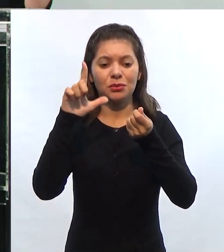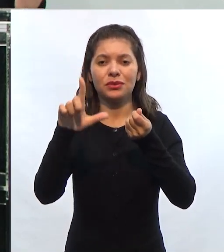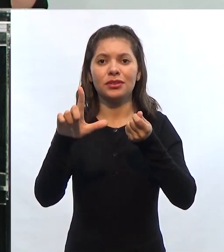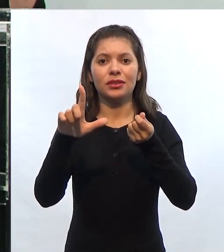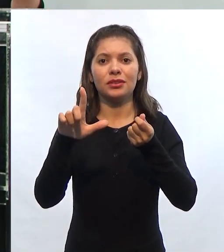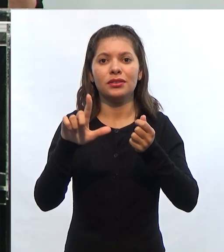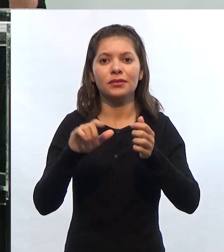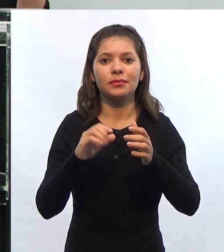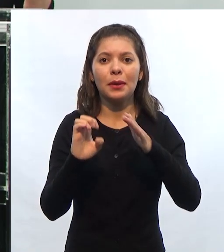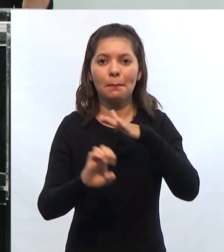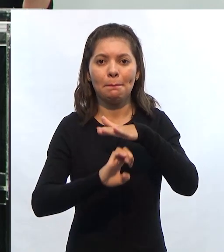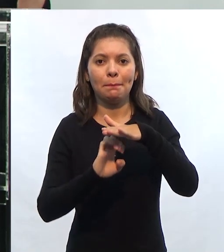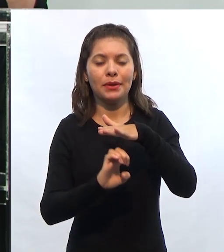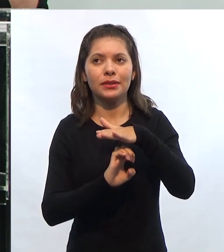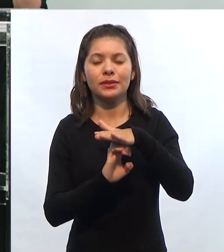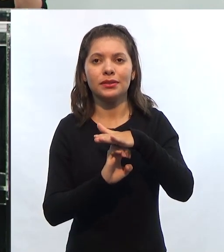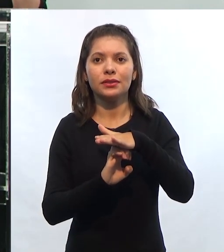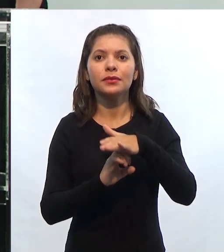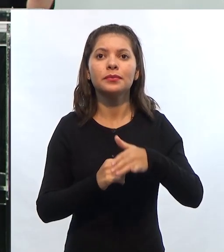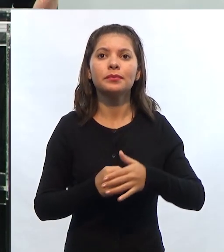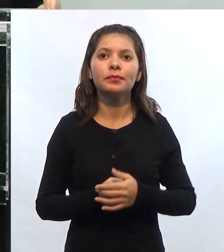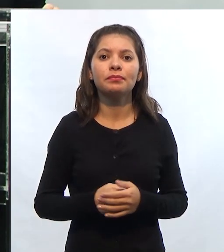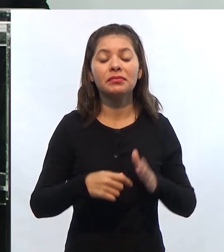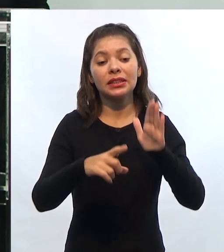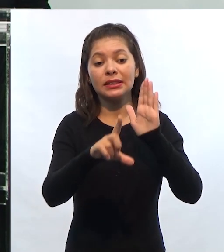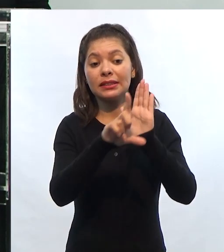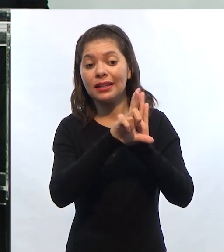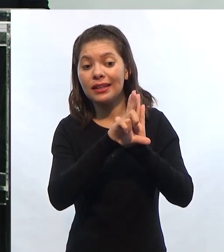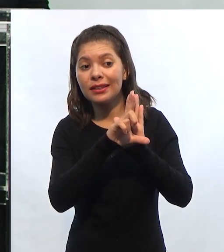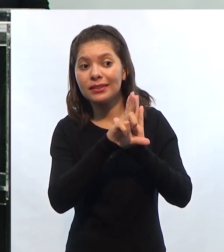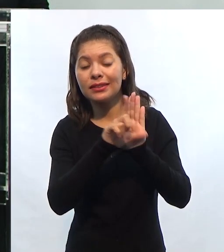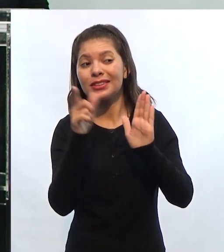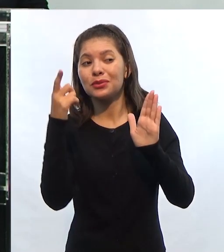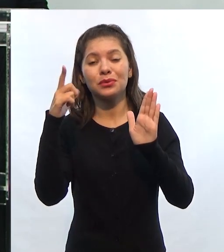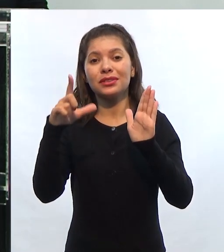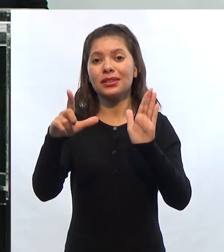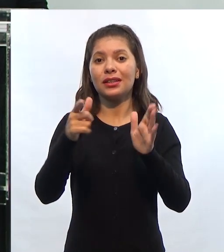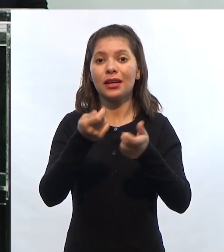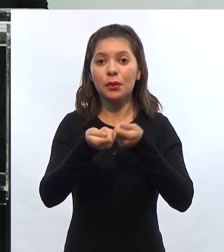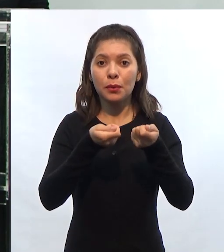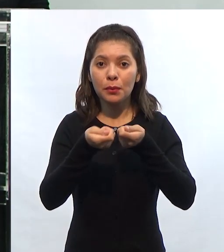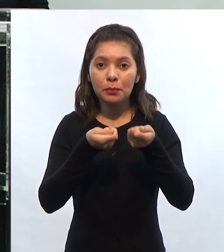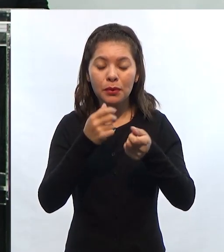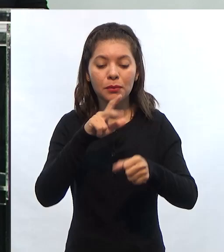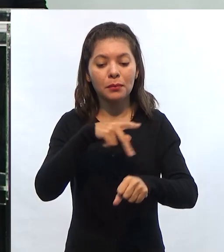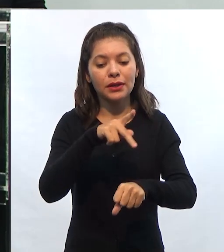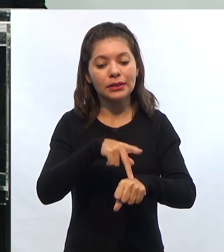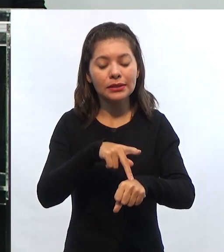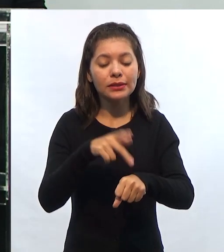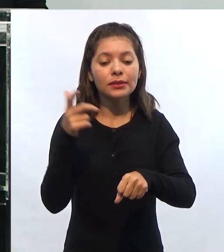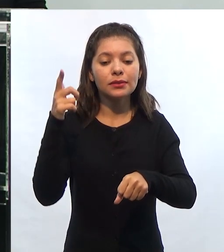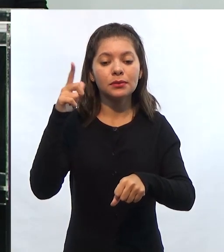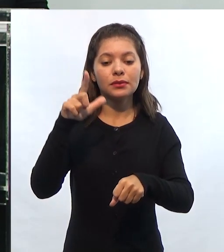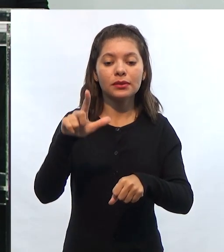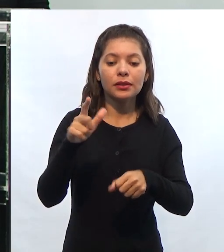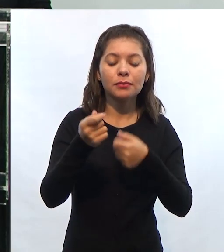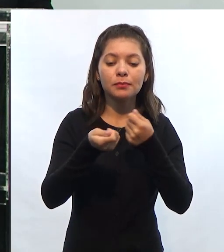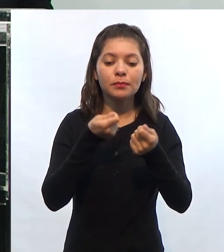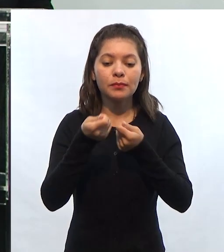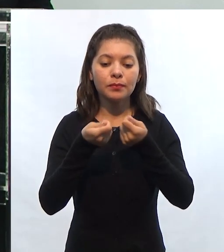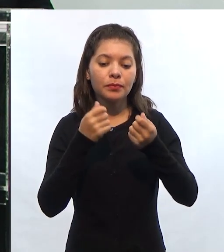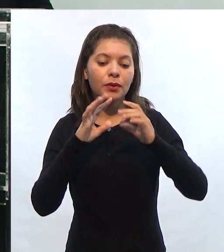né? A empresa não consegue controlar as leis, não consegue controlar a economia do país, não consegue